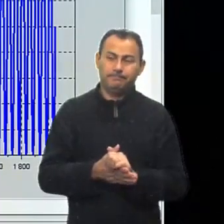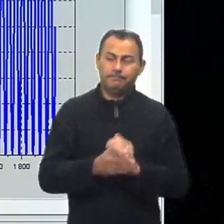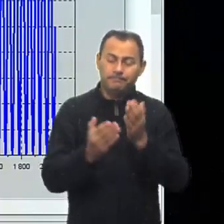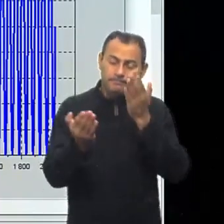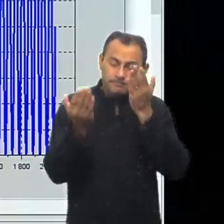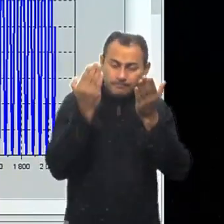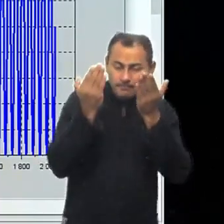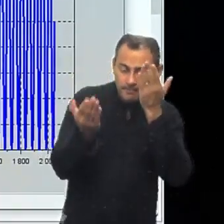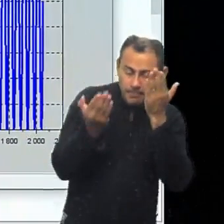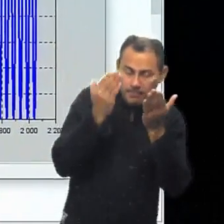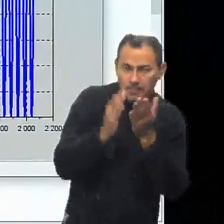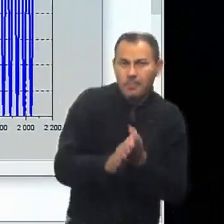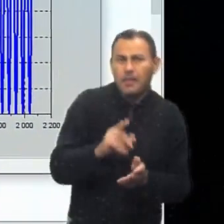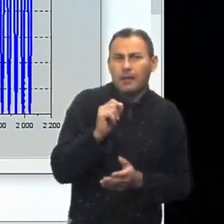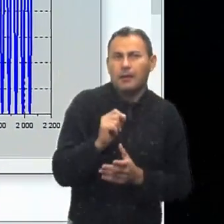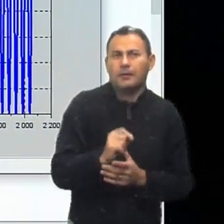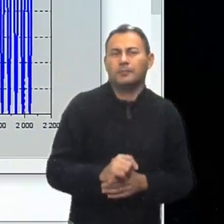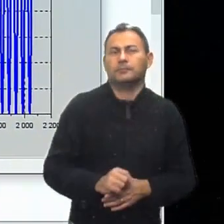Comparando, então,